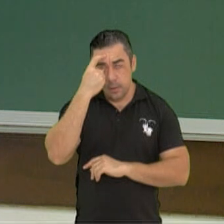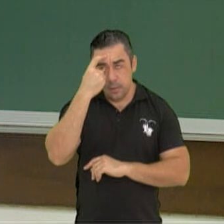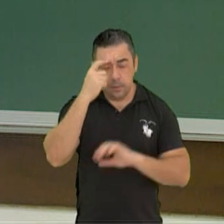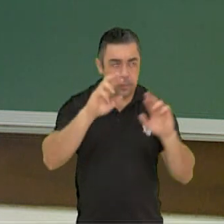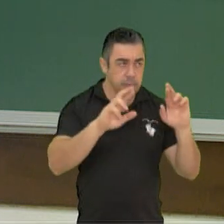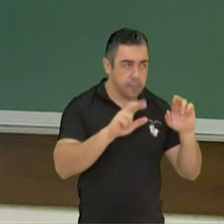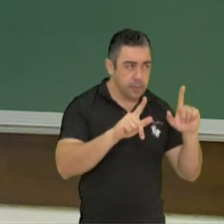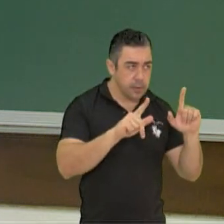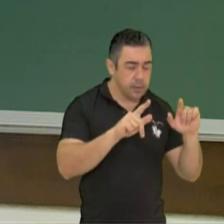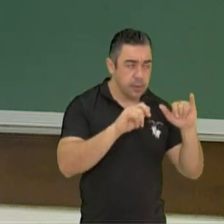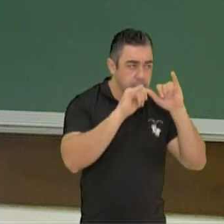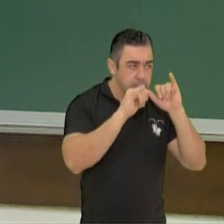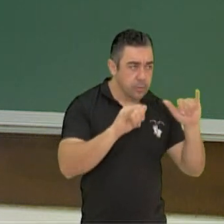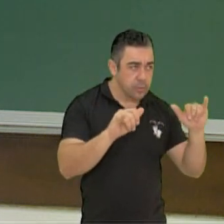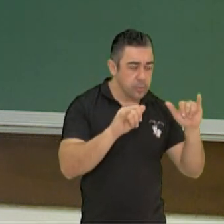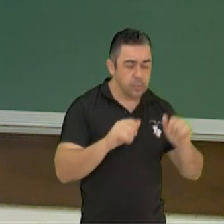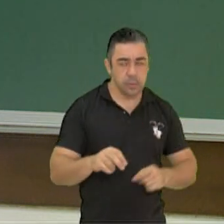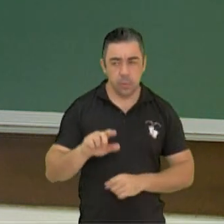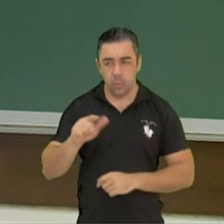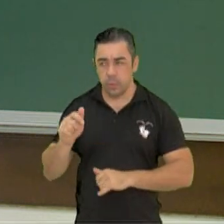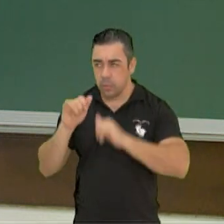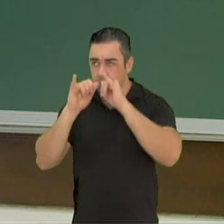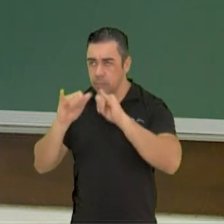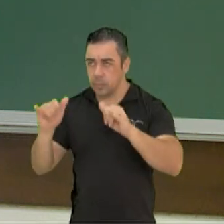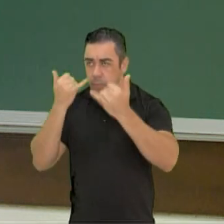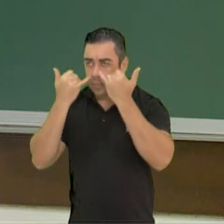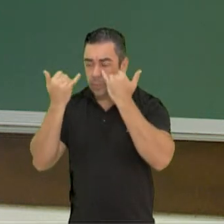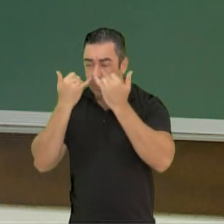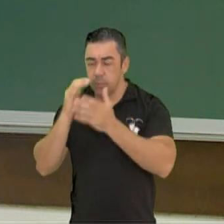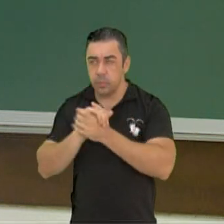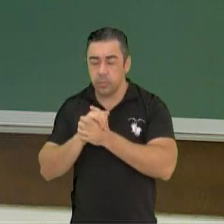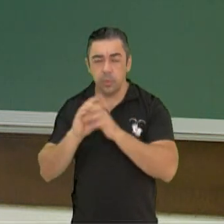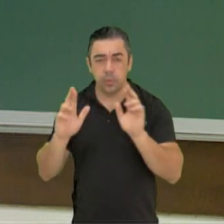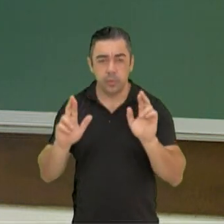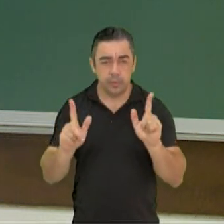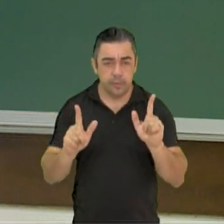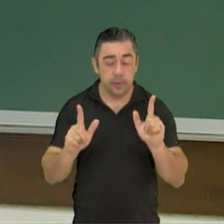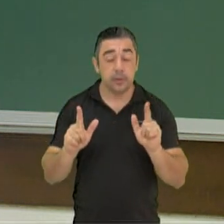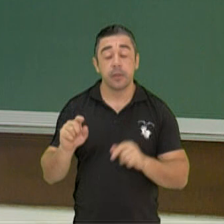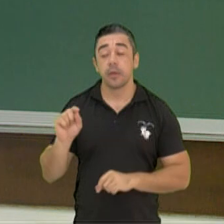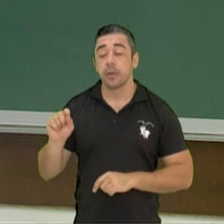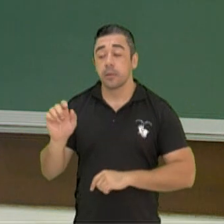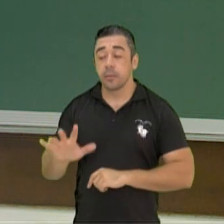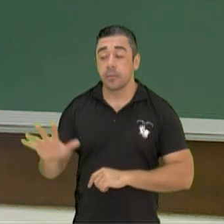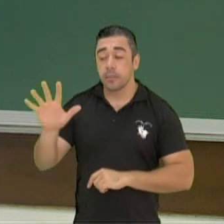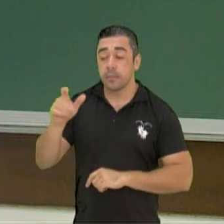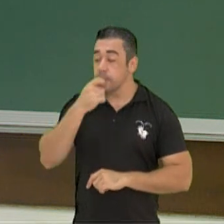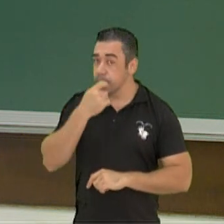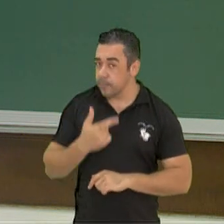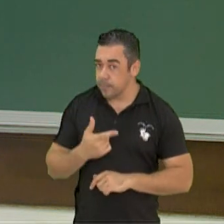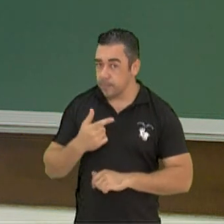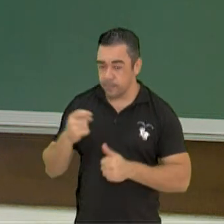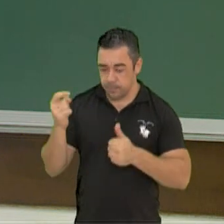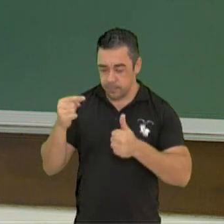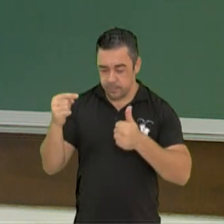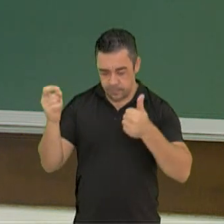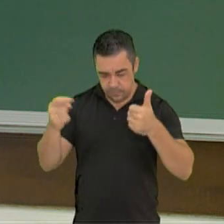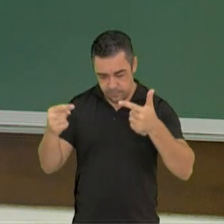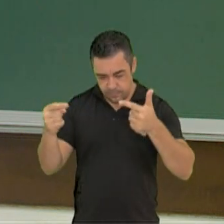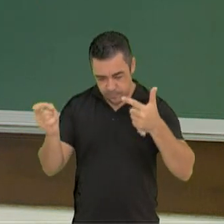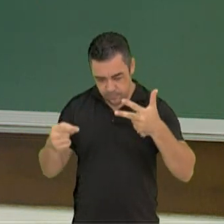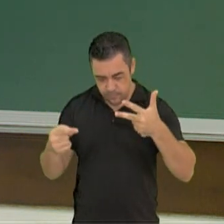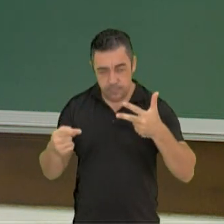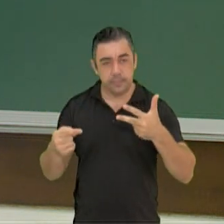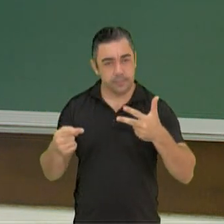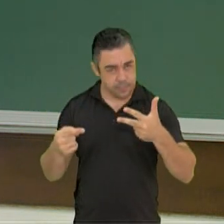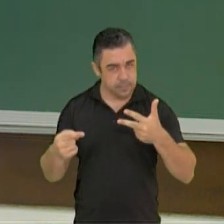sobre a característica de um e o outro, o que diferencia a notícia da reportagem, certo?